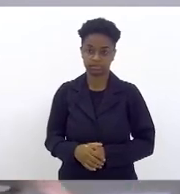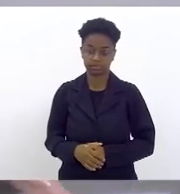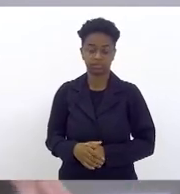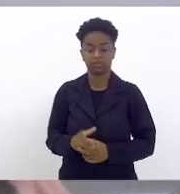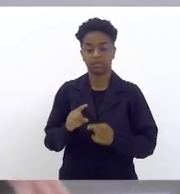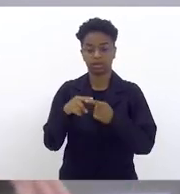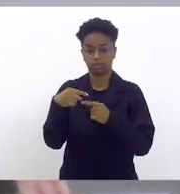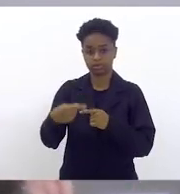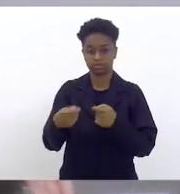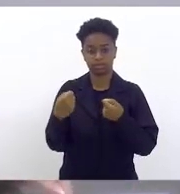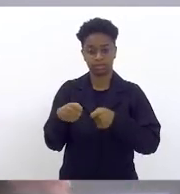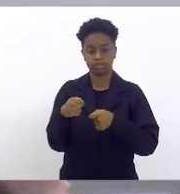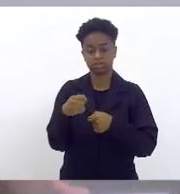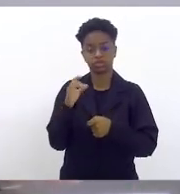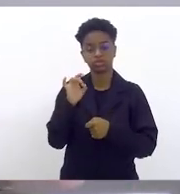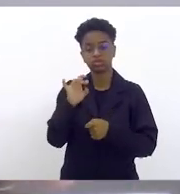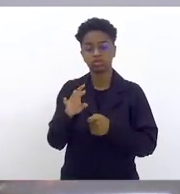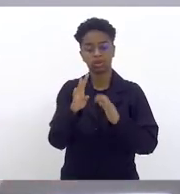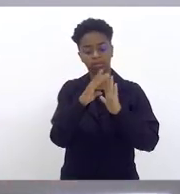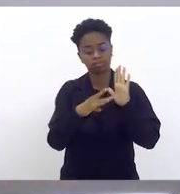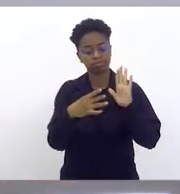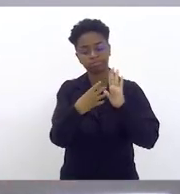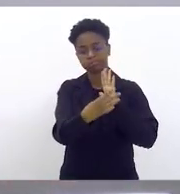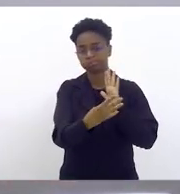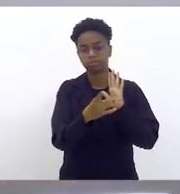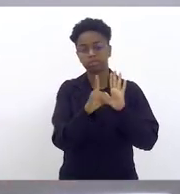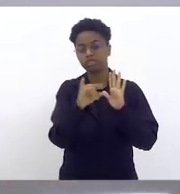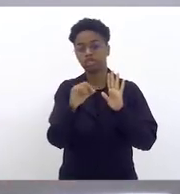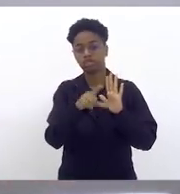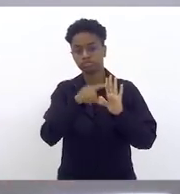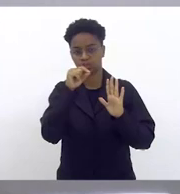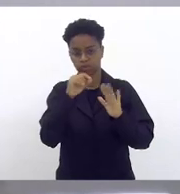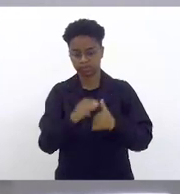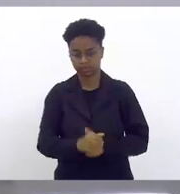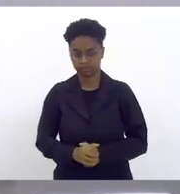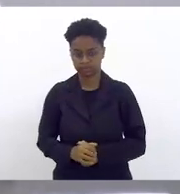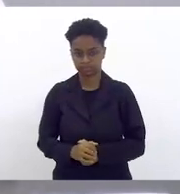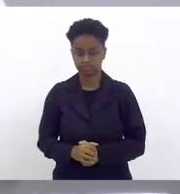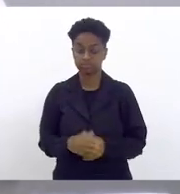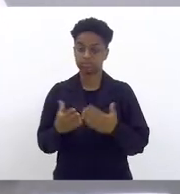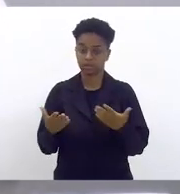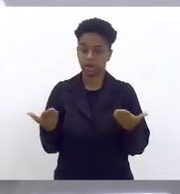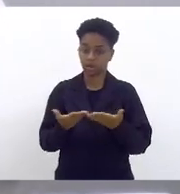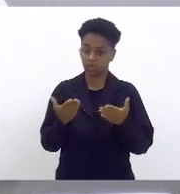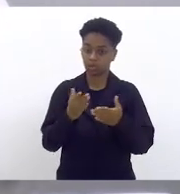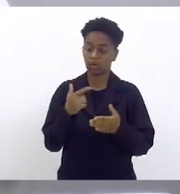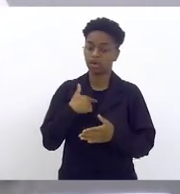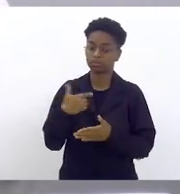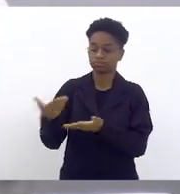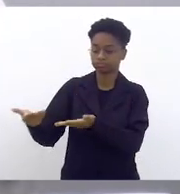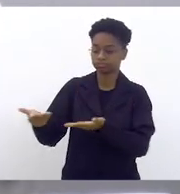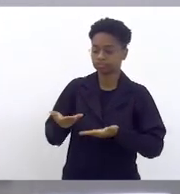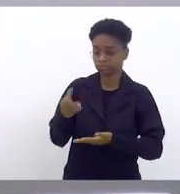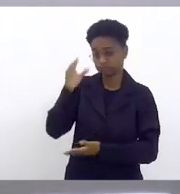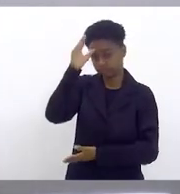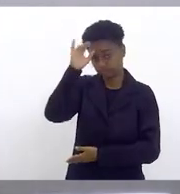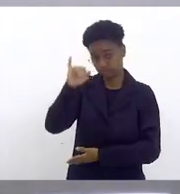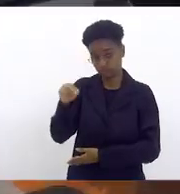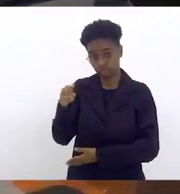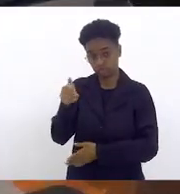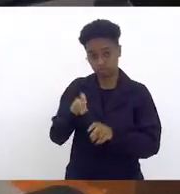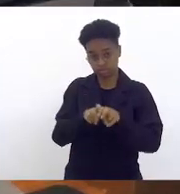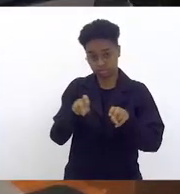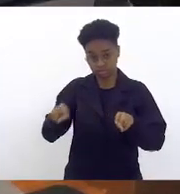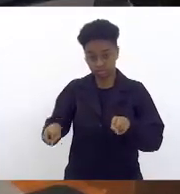depois definir a data da sua realização eu passo agora então a palavra para deputada tia Ju que tá aqui ao meu lado